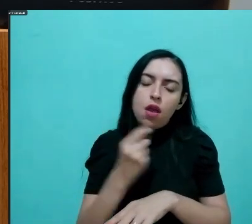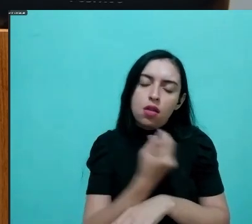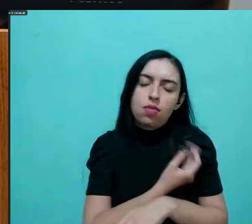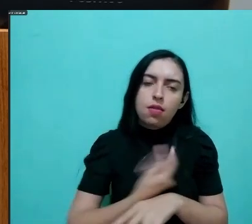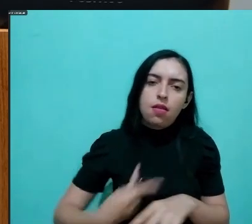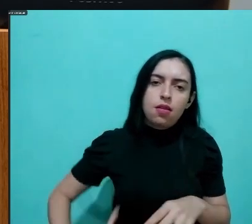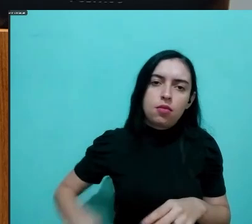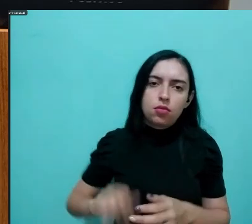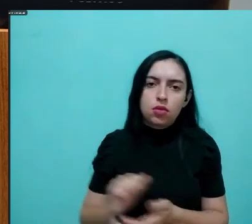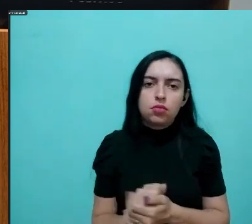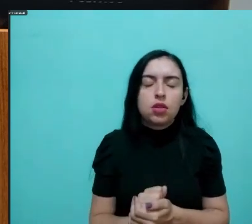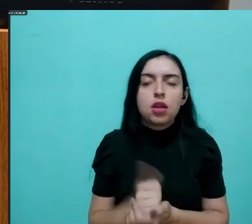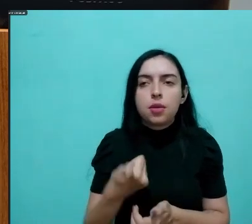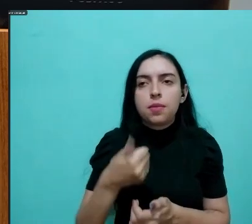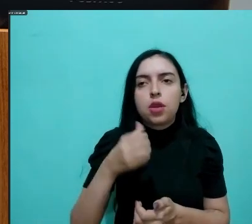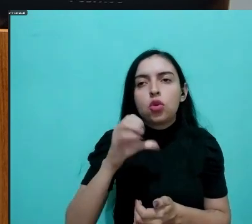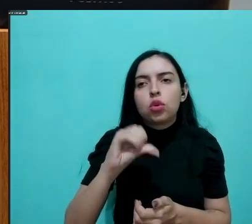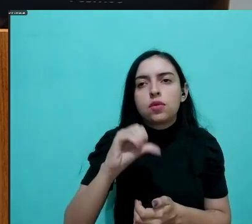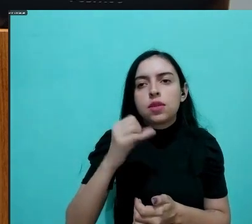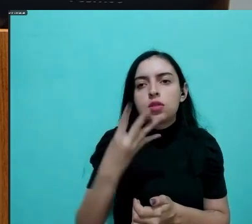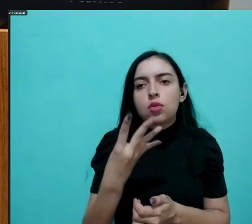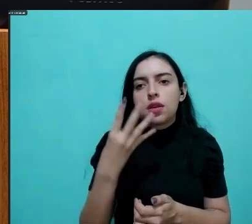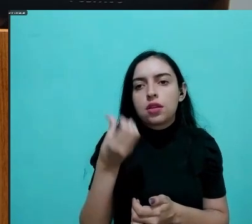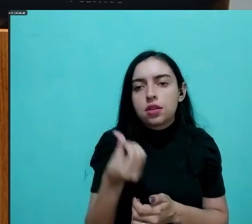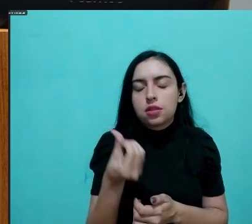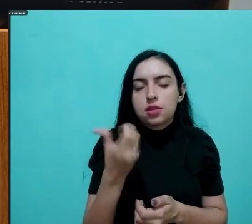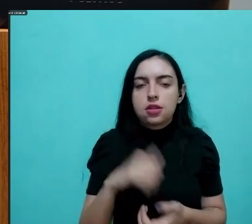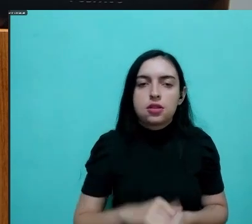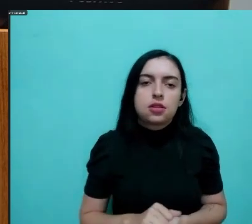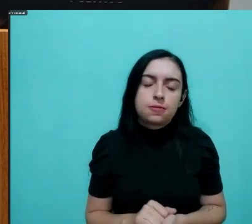en 1946.